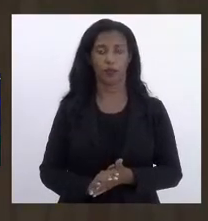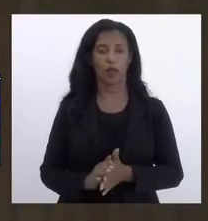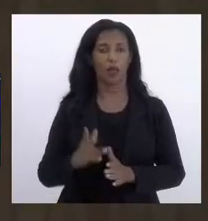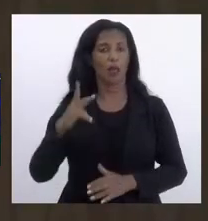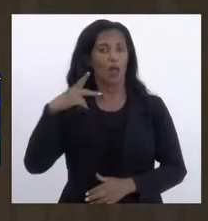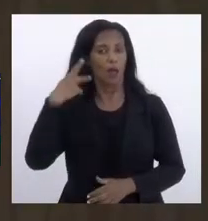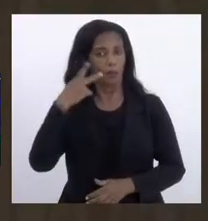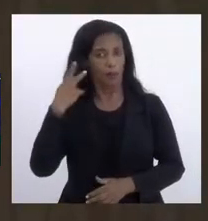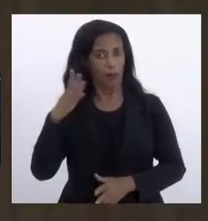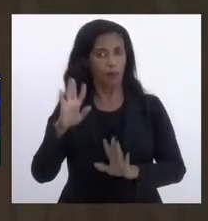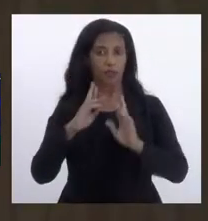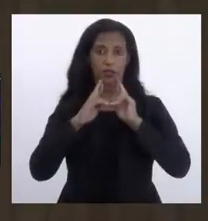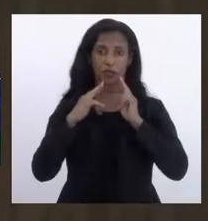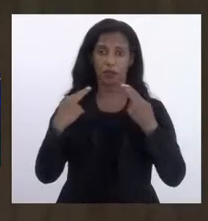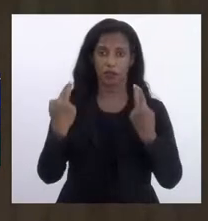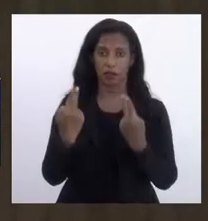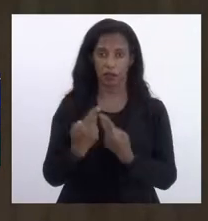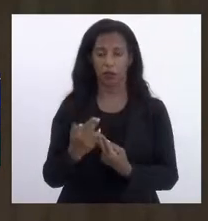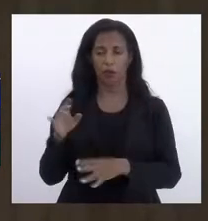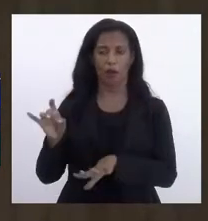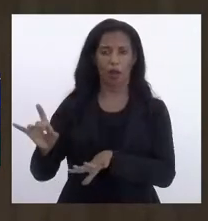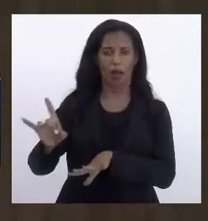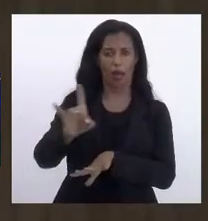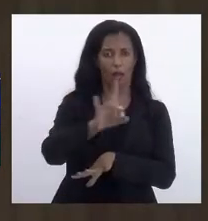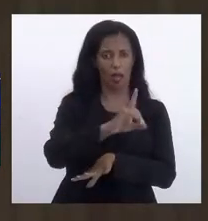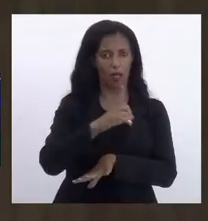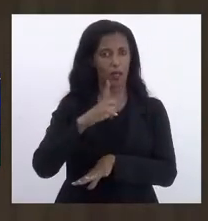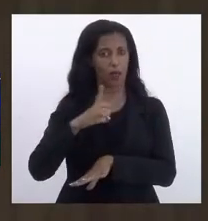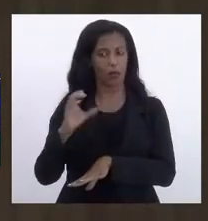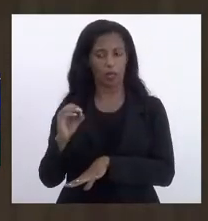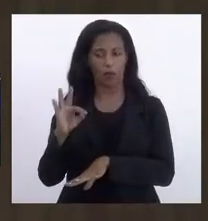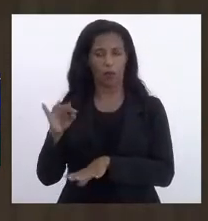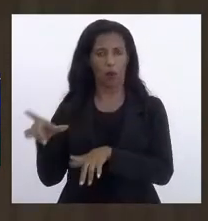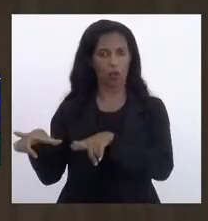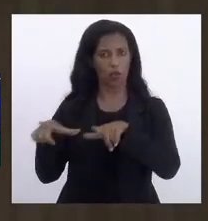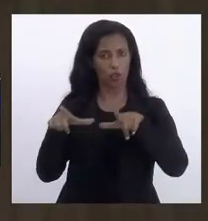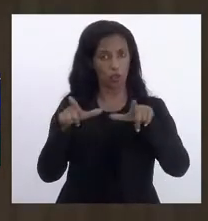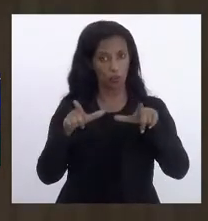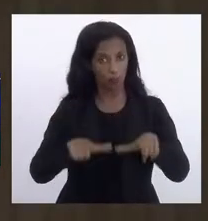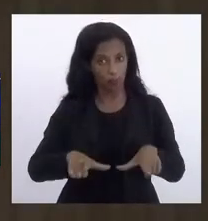parlamentar já se reuniu. Cada parlamentar tem uma cota de diplomas